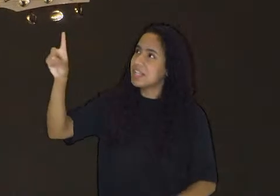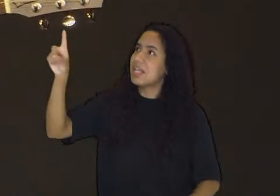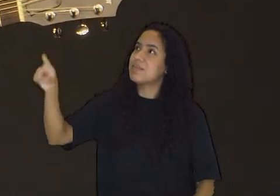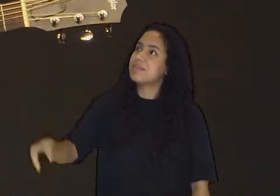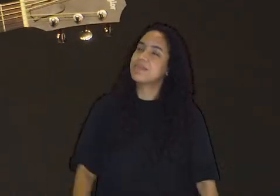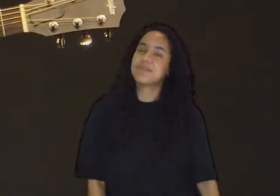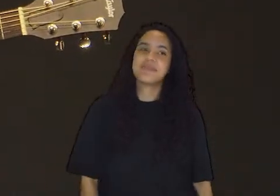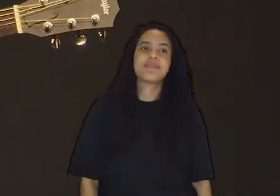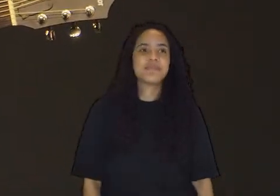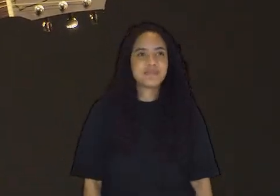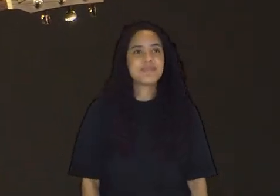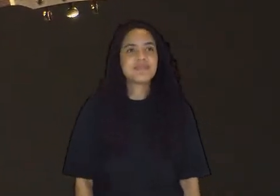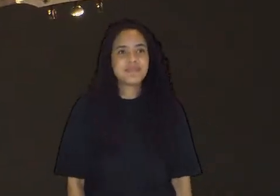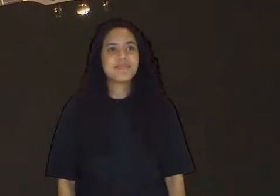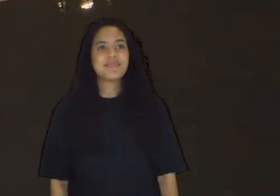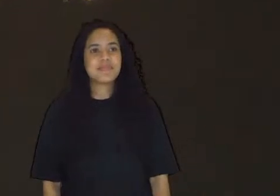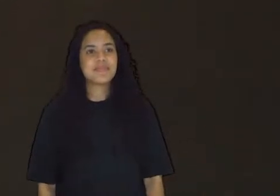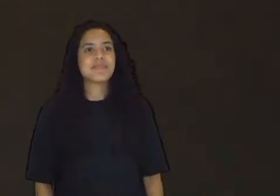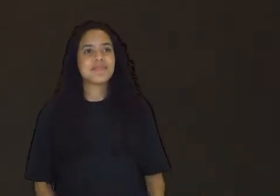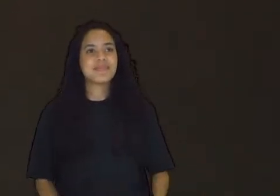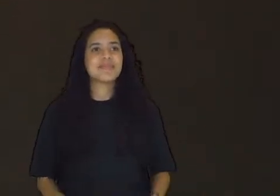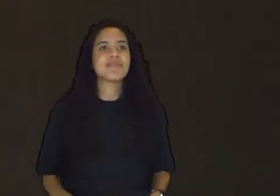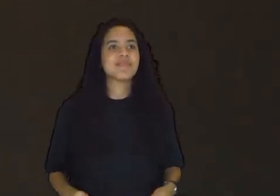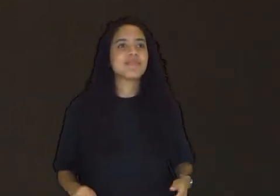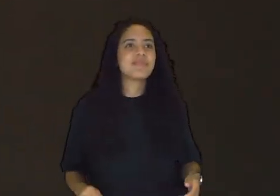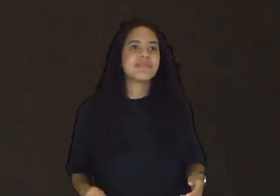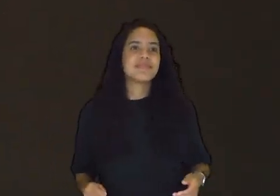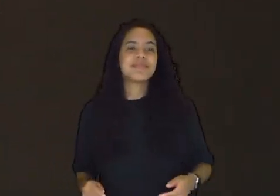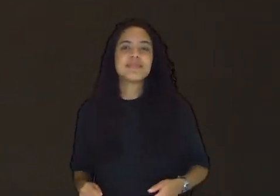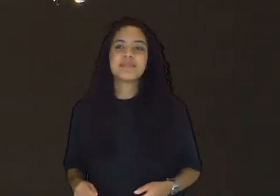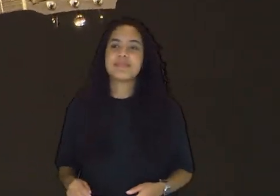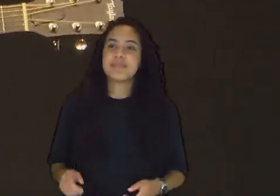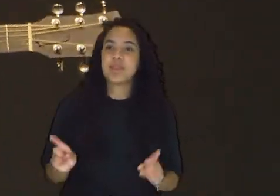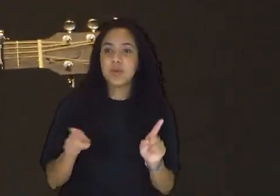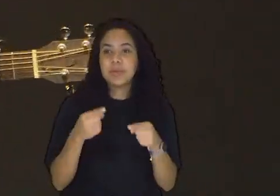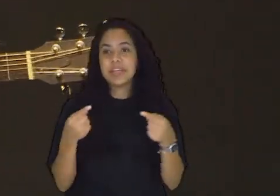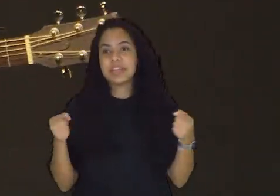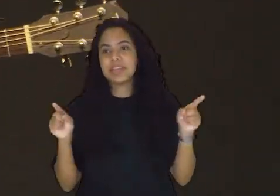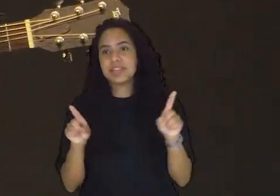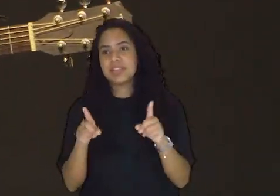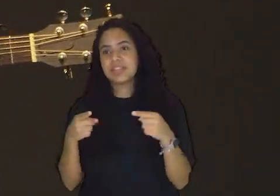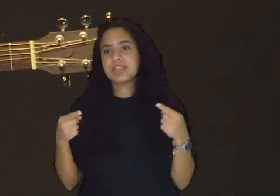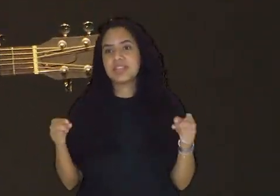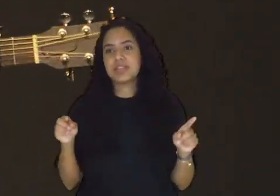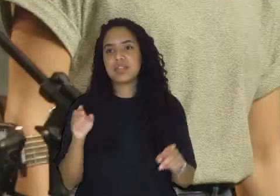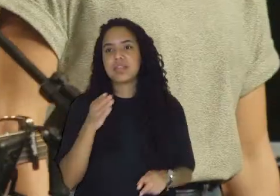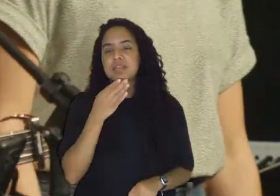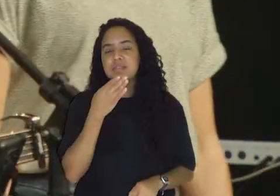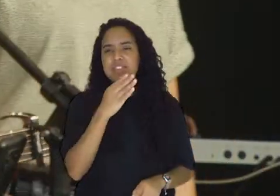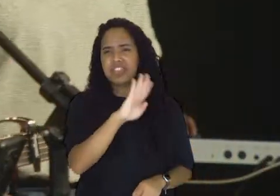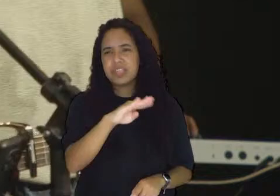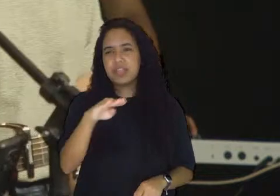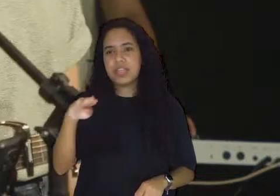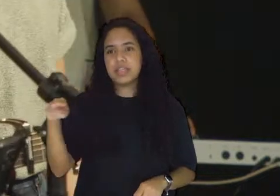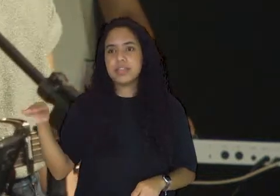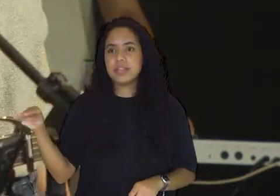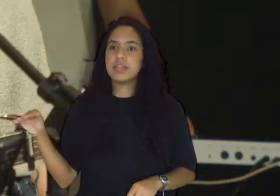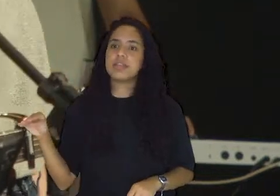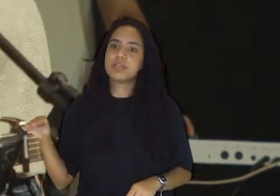de graça e paz. Meu Jesus, vou avistar o céu em todo lugar. Sabe por que o céu é um lindo